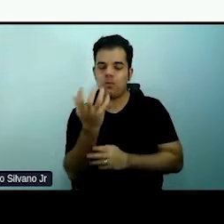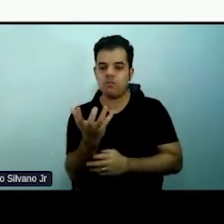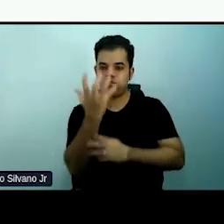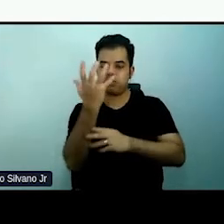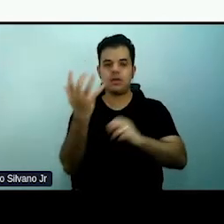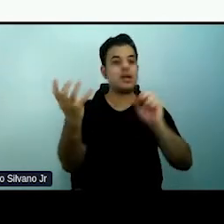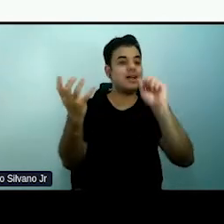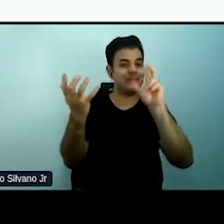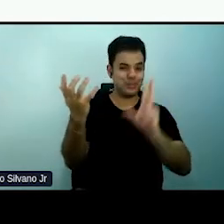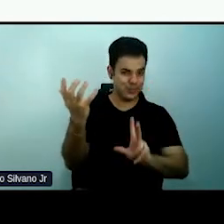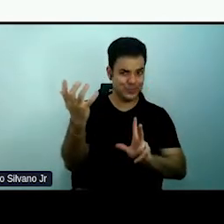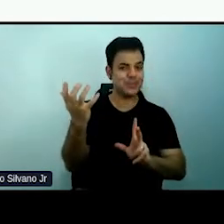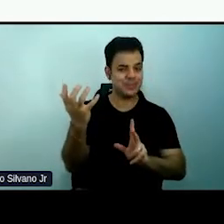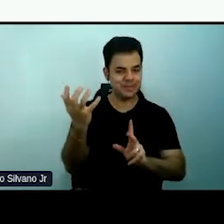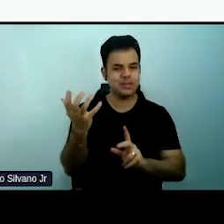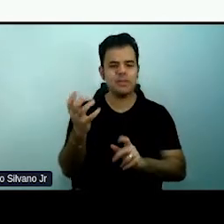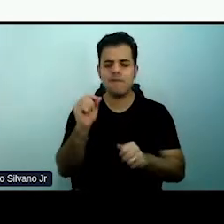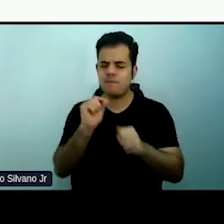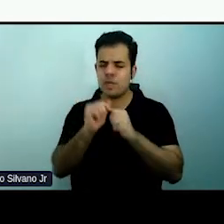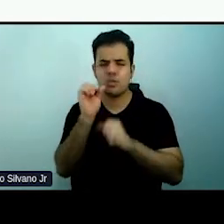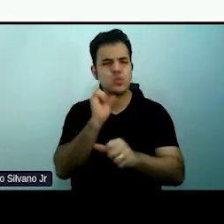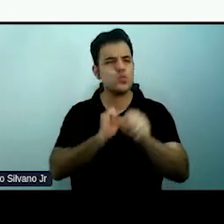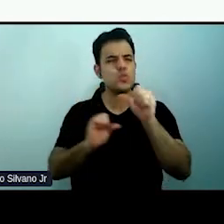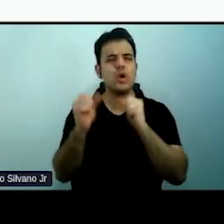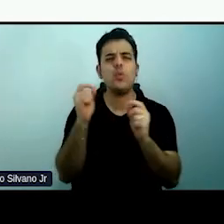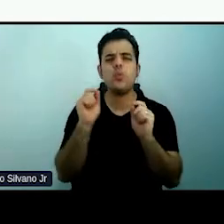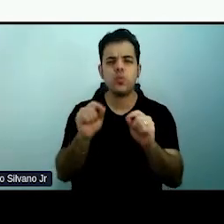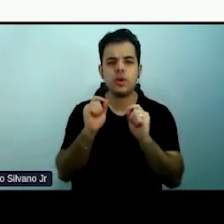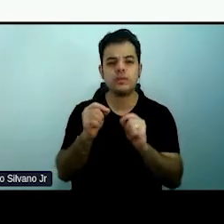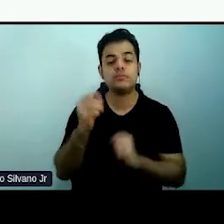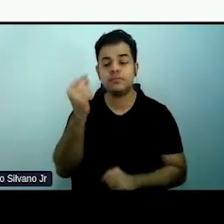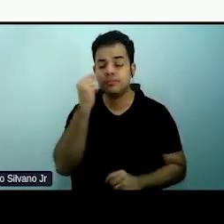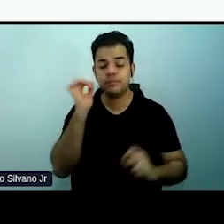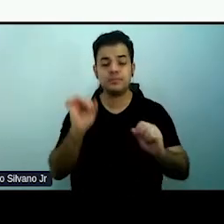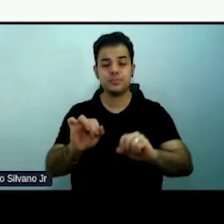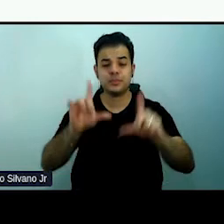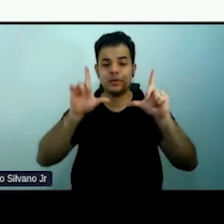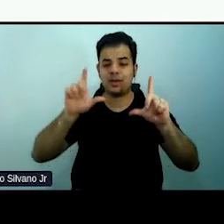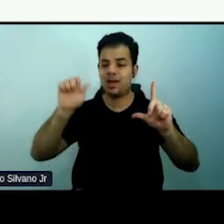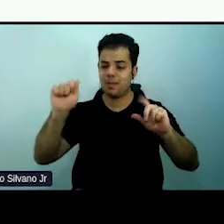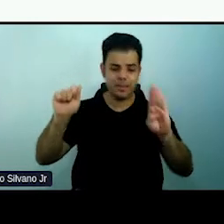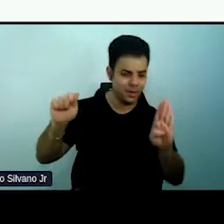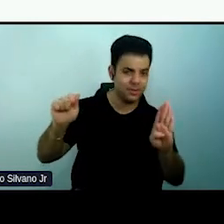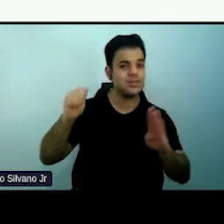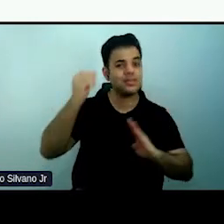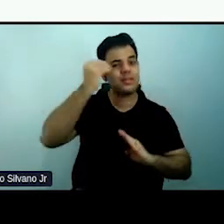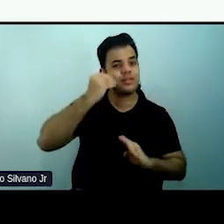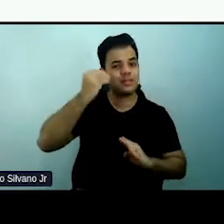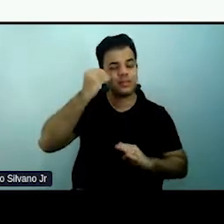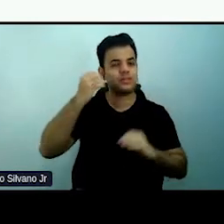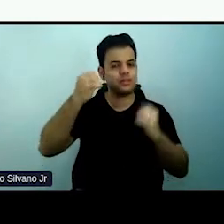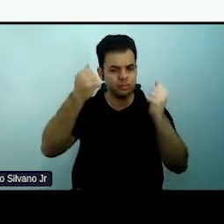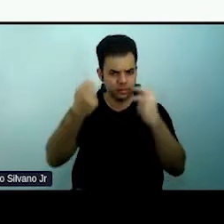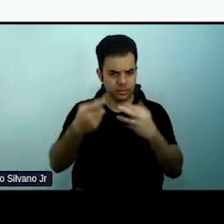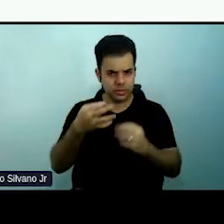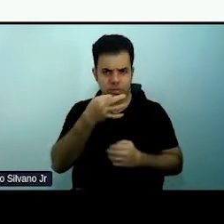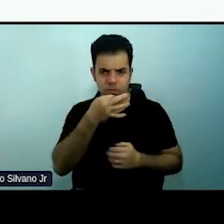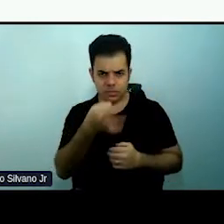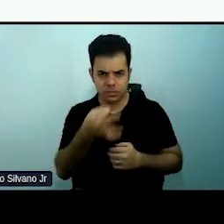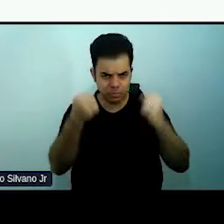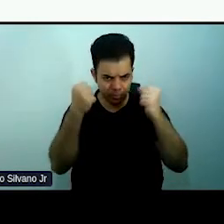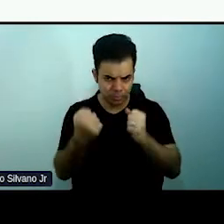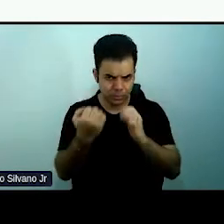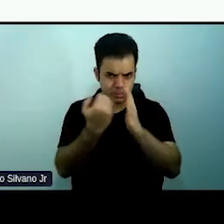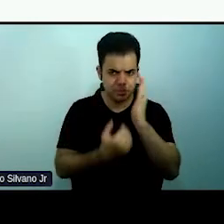azul. E aí, o que a gente fez para mudar isso, né? A gente rodou um teste AB, e aí o Dedinho pode comentar também sobre